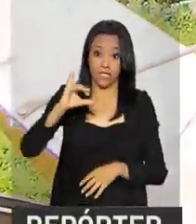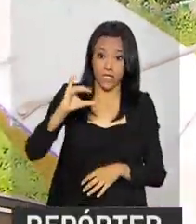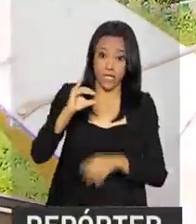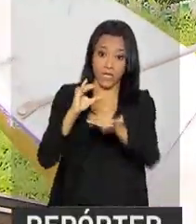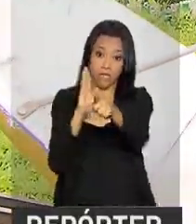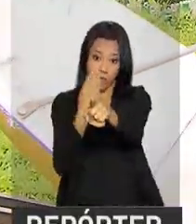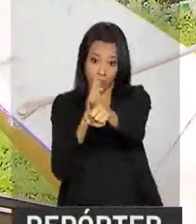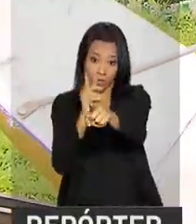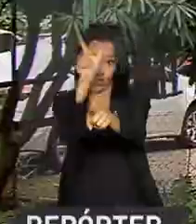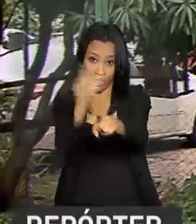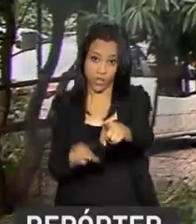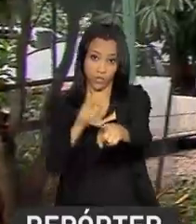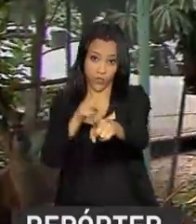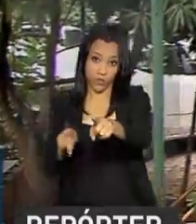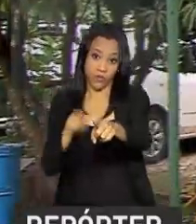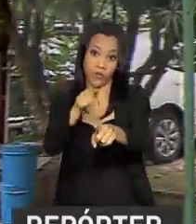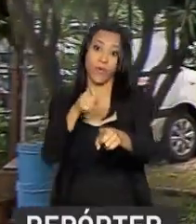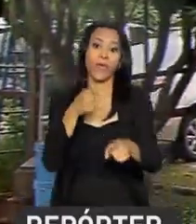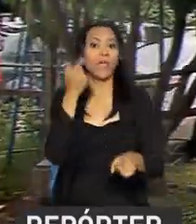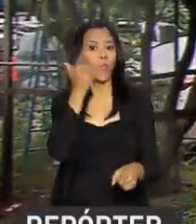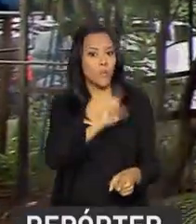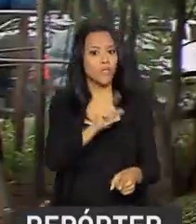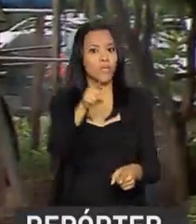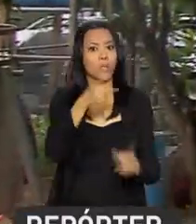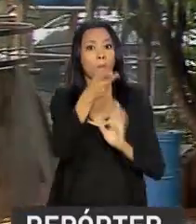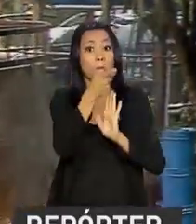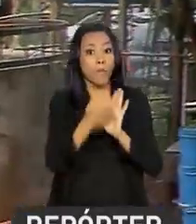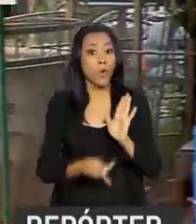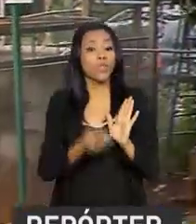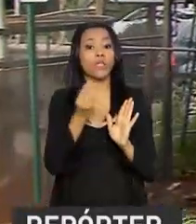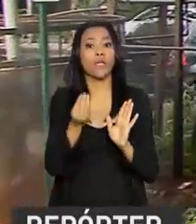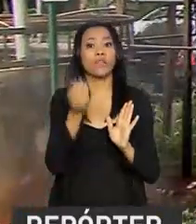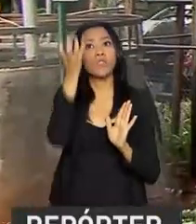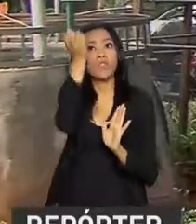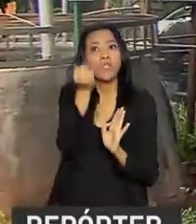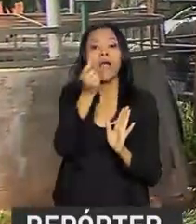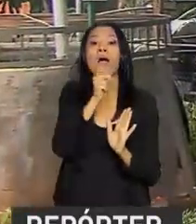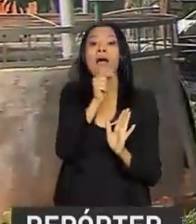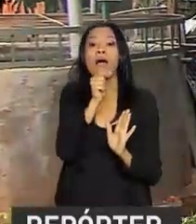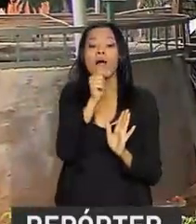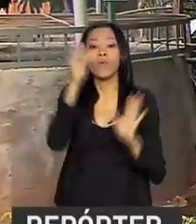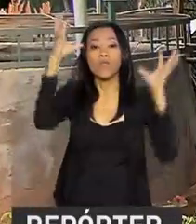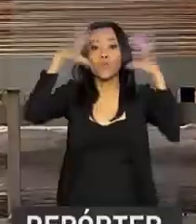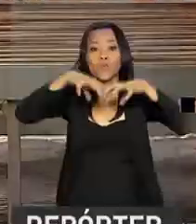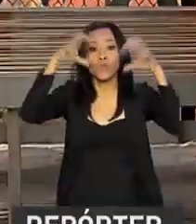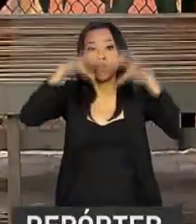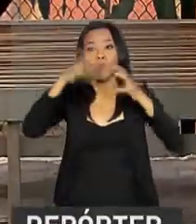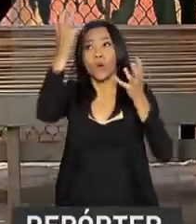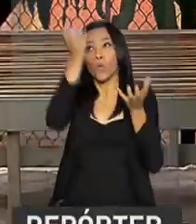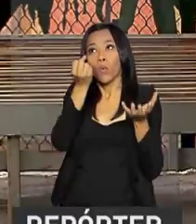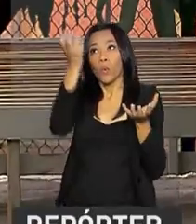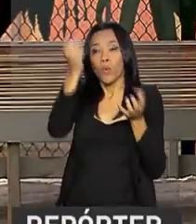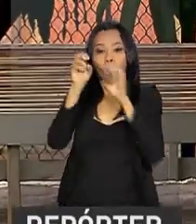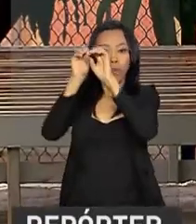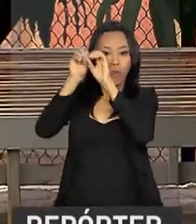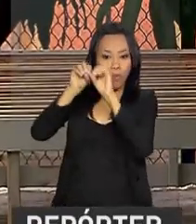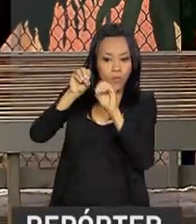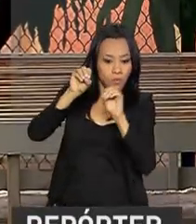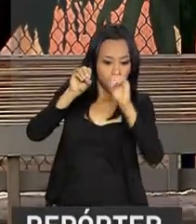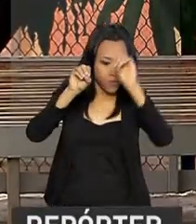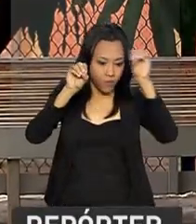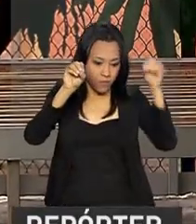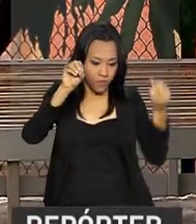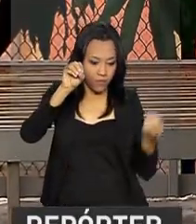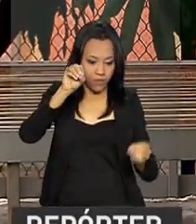do Distrito Federal, desenvolveu um projeto de captação de água da chuva no local em que trabalha. A água, que antes